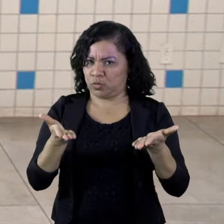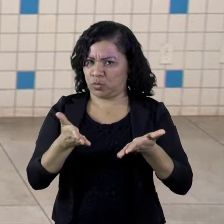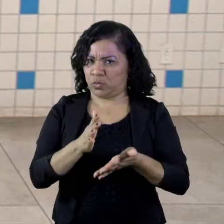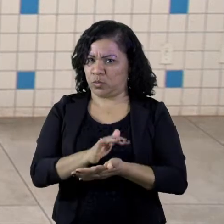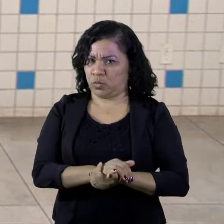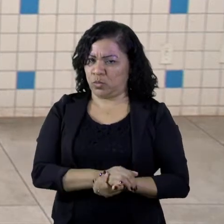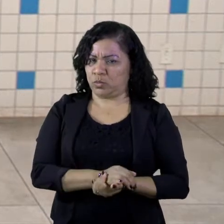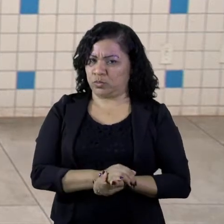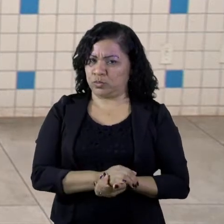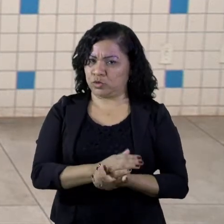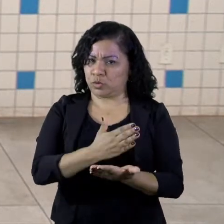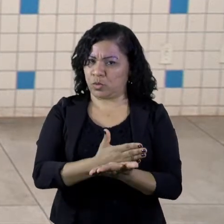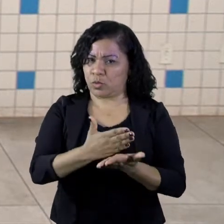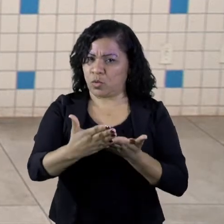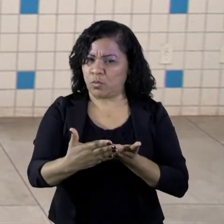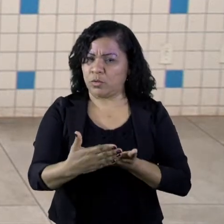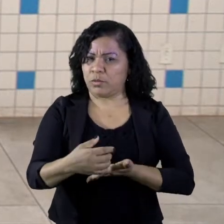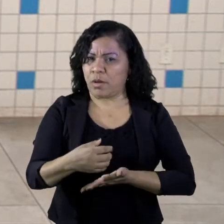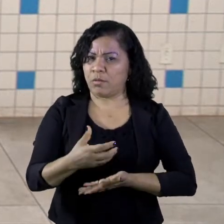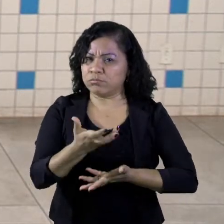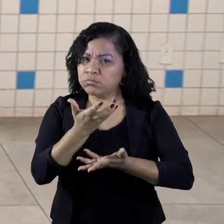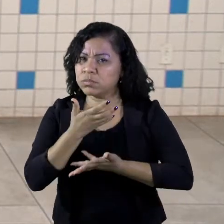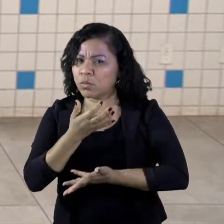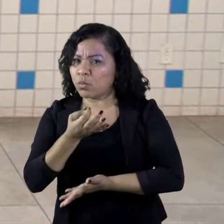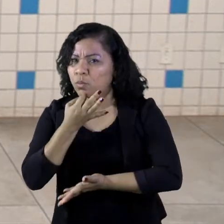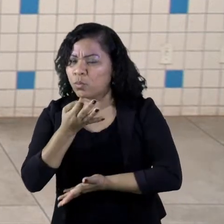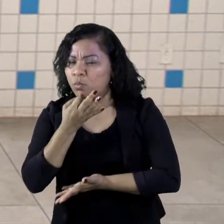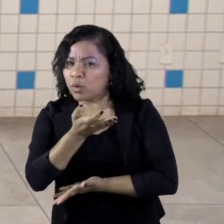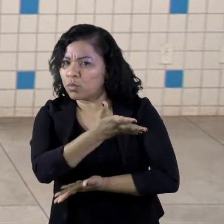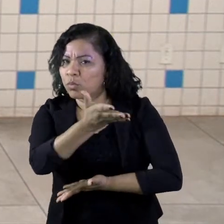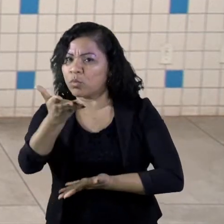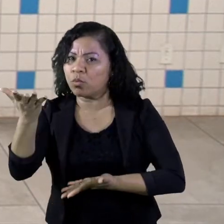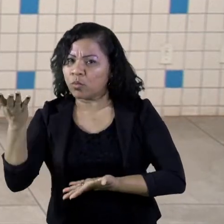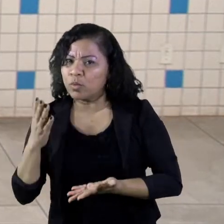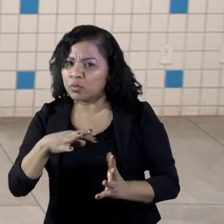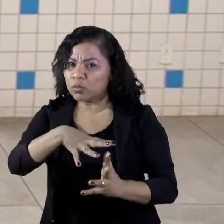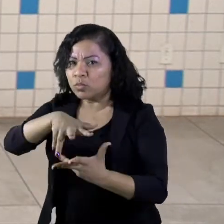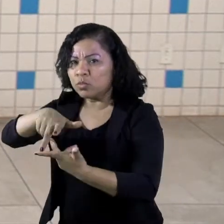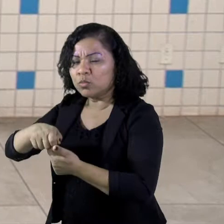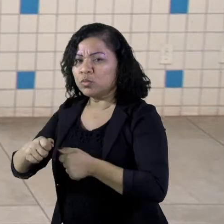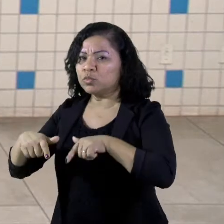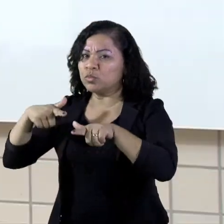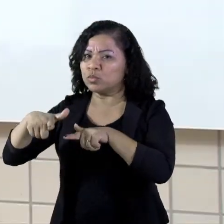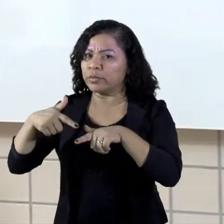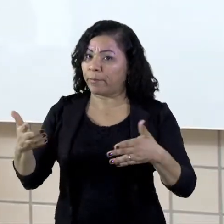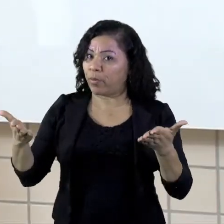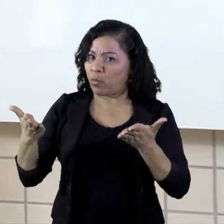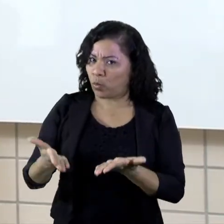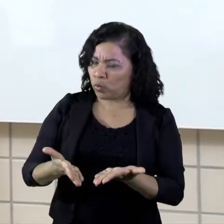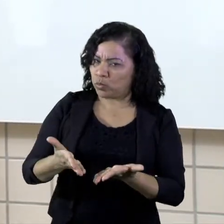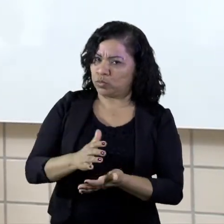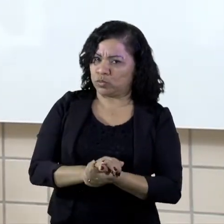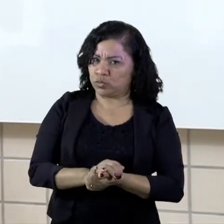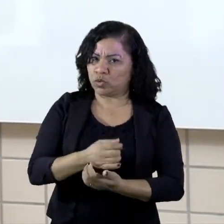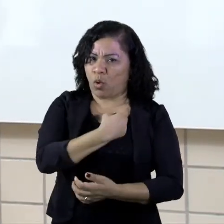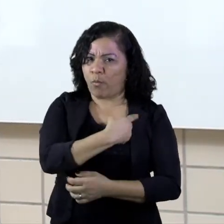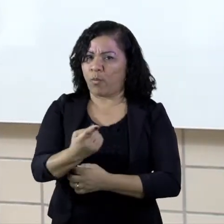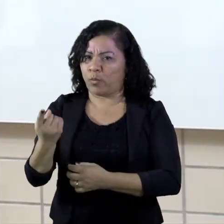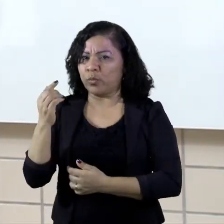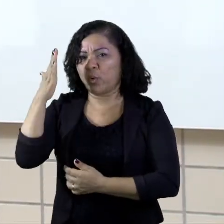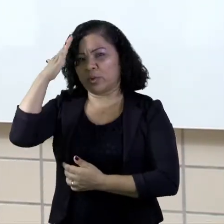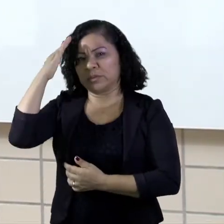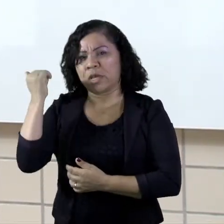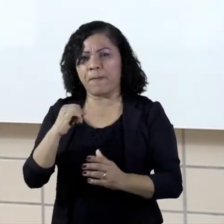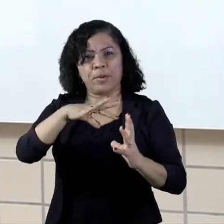quero fazer um comentário com vocês sobre o nosso mundo do trabalho atual. Nós sabemos que o nosso mundo